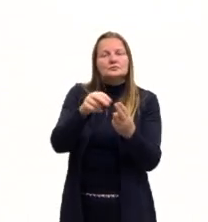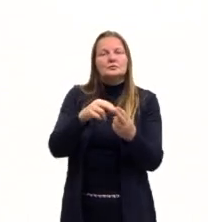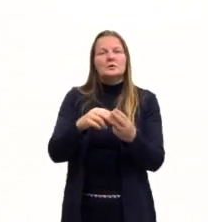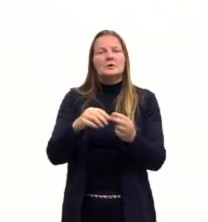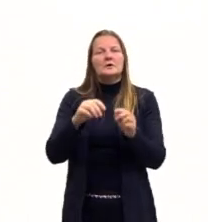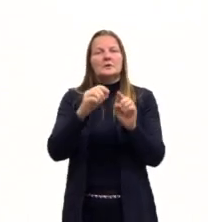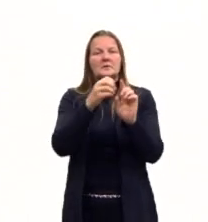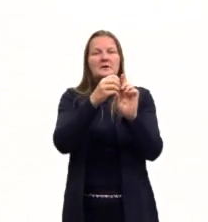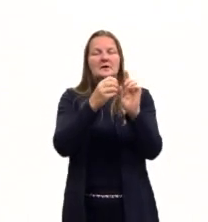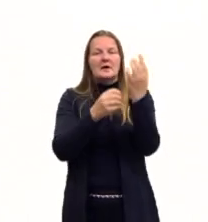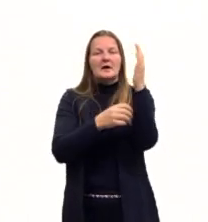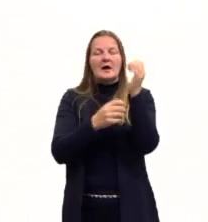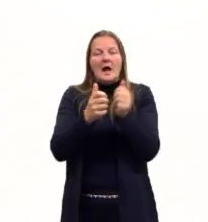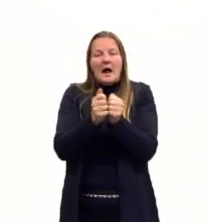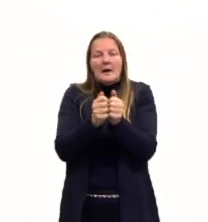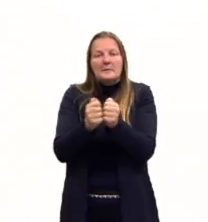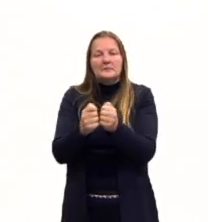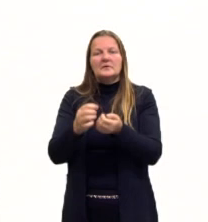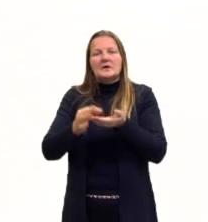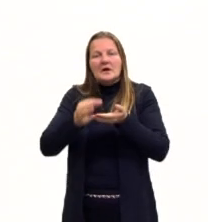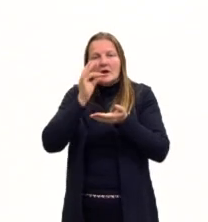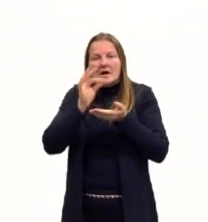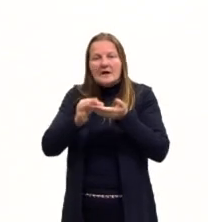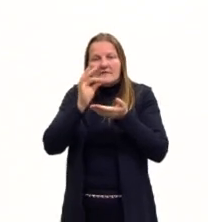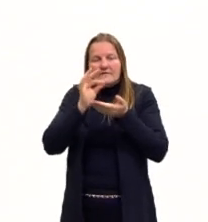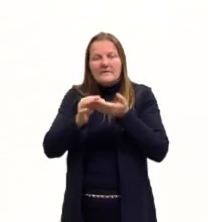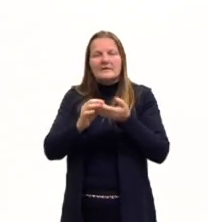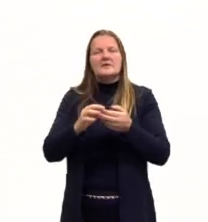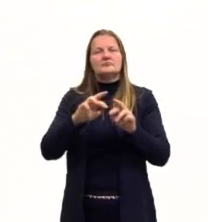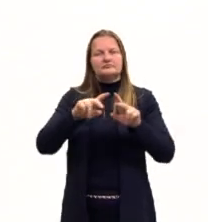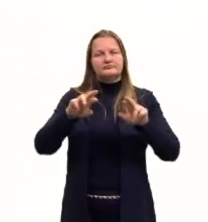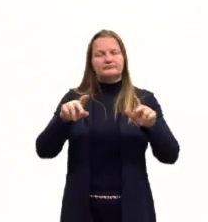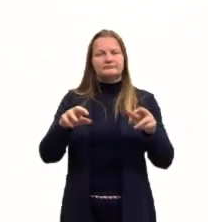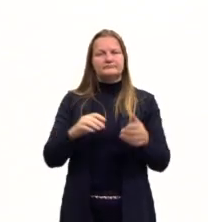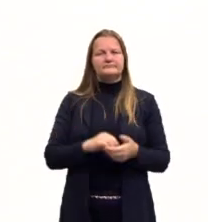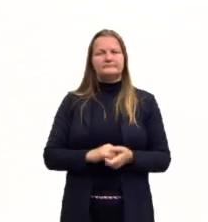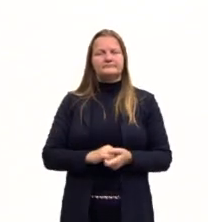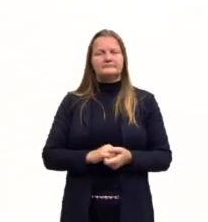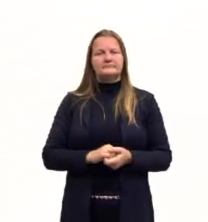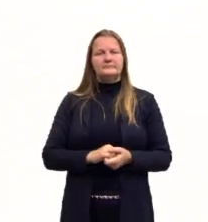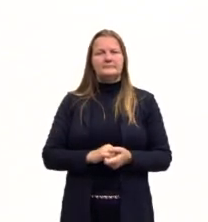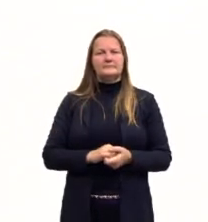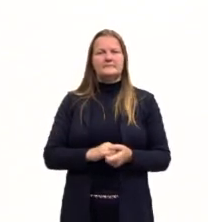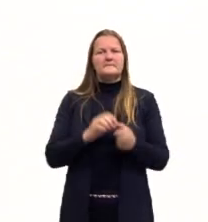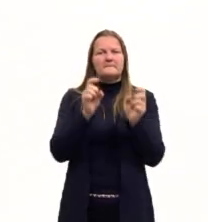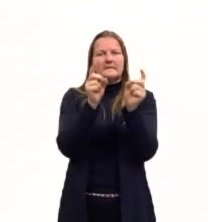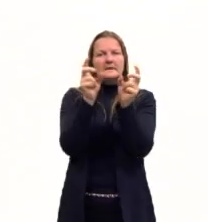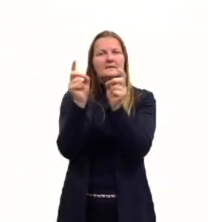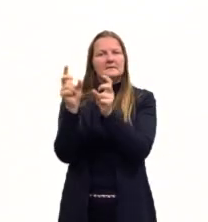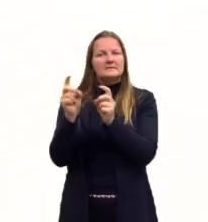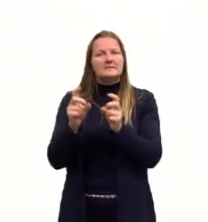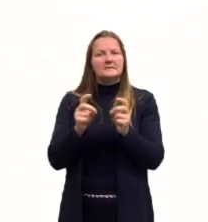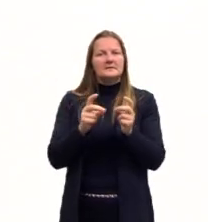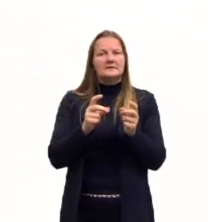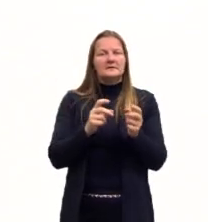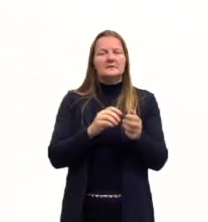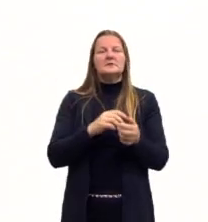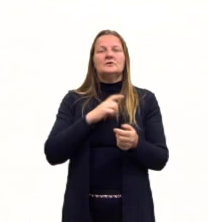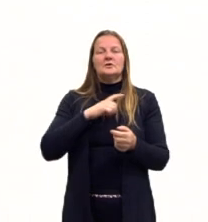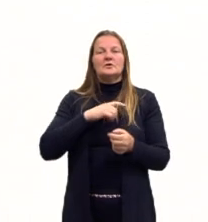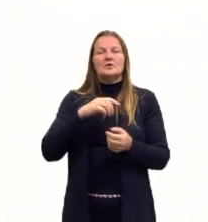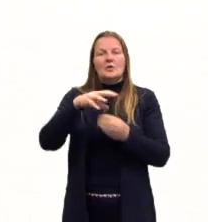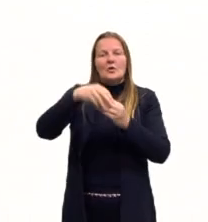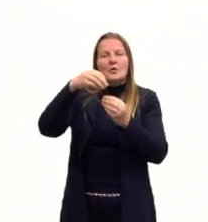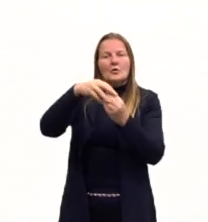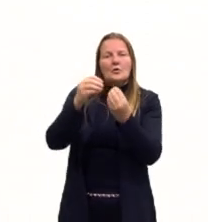borracha o amendoim o café também algo bem presente nas em algumas nós ficamos né o